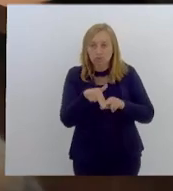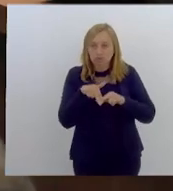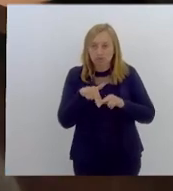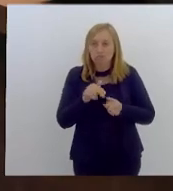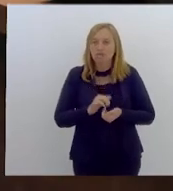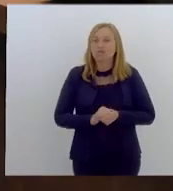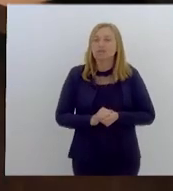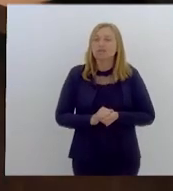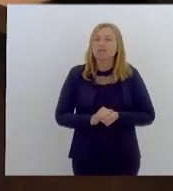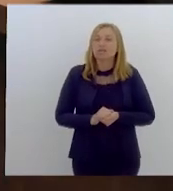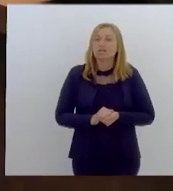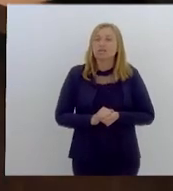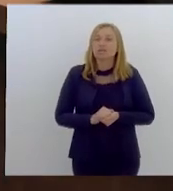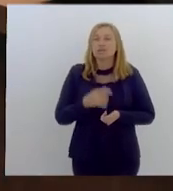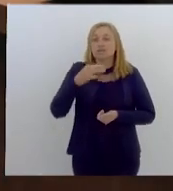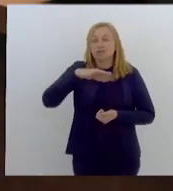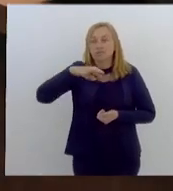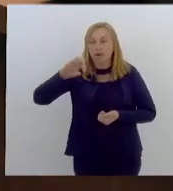dois fatos objetivos.